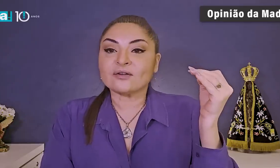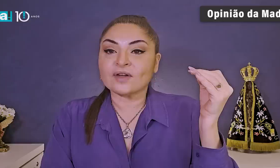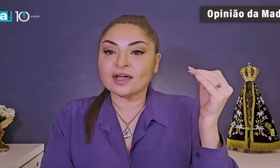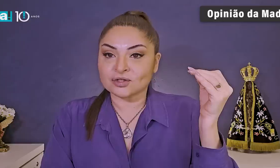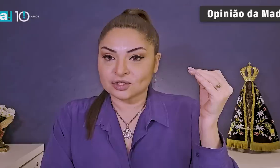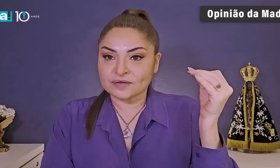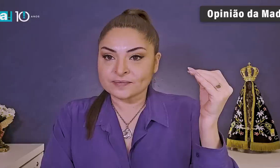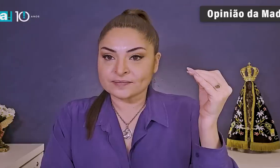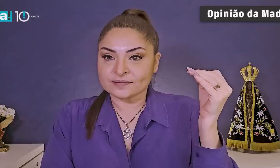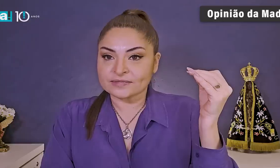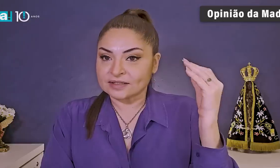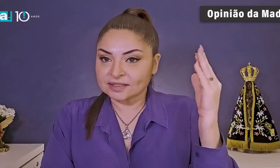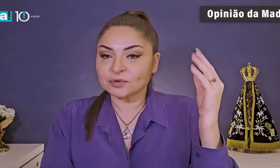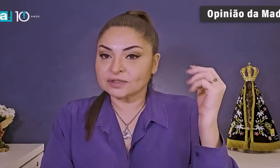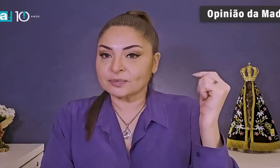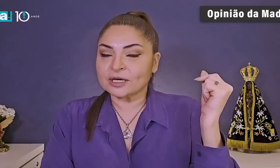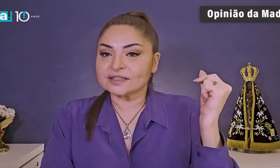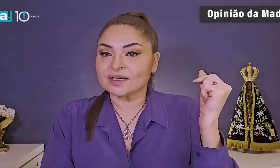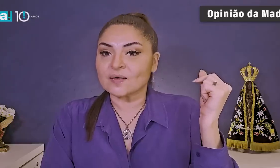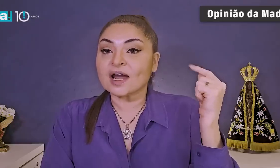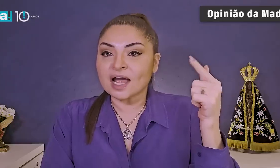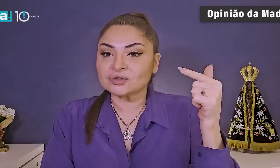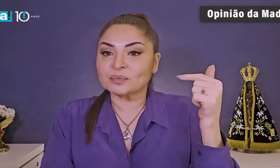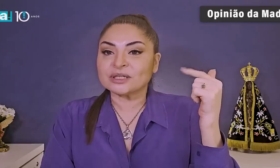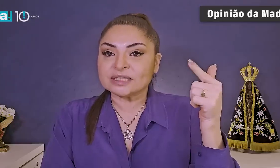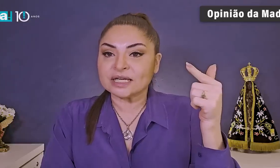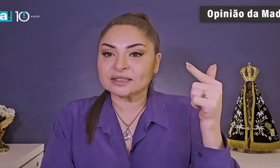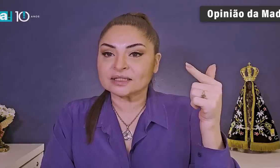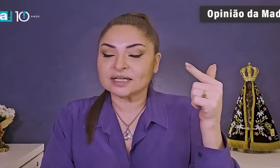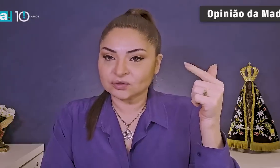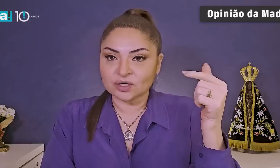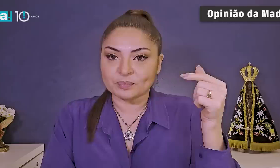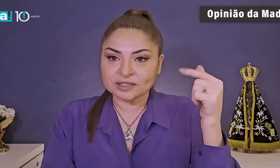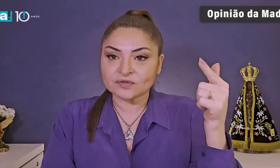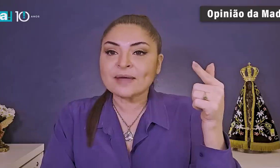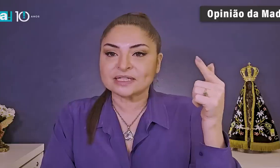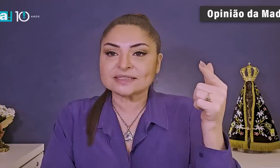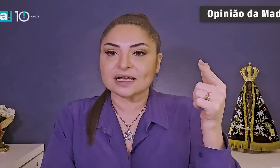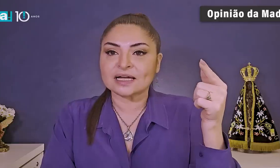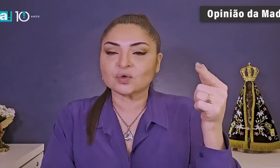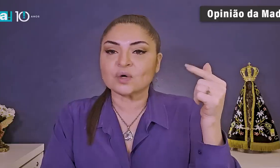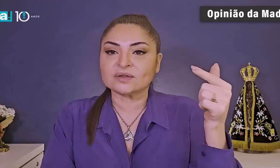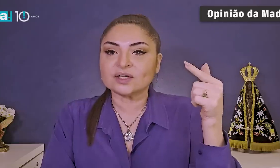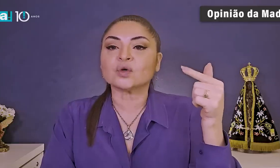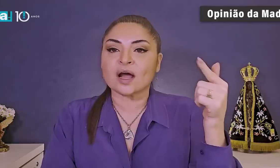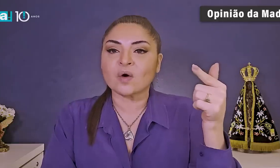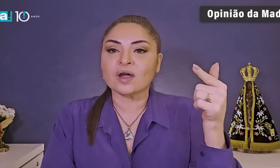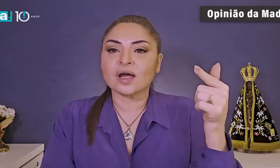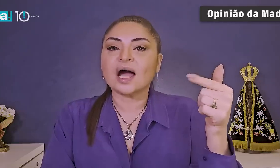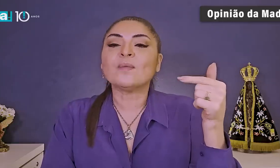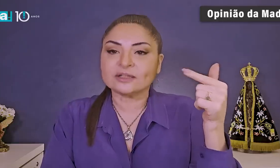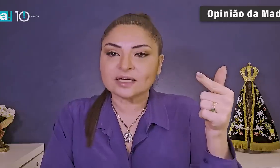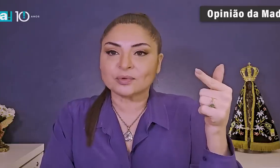quadro se reverte, ainda tem muito tempo para a eleição, caso o PT Caso não, o PT vai precisar, no ano